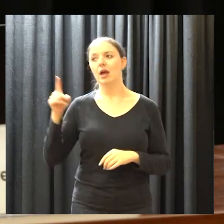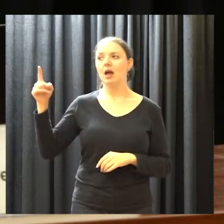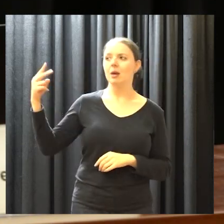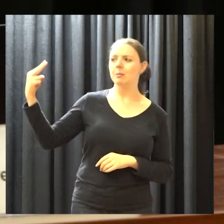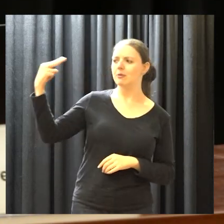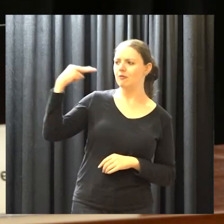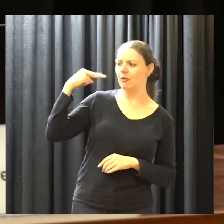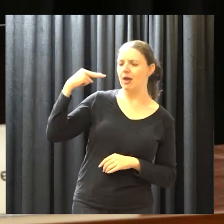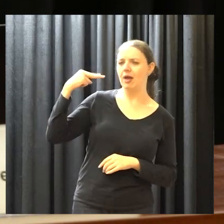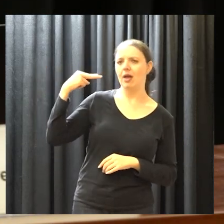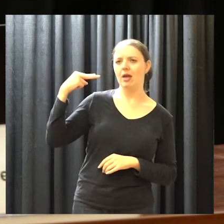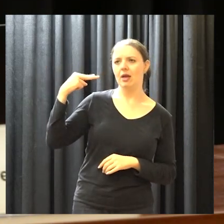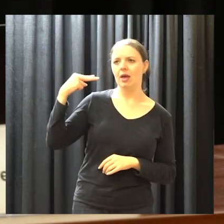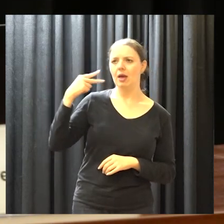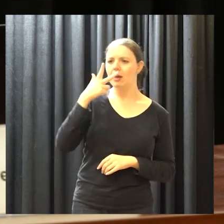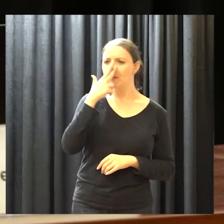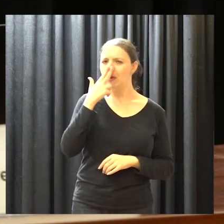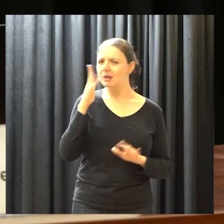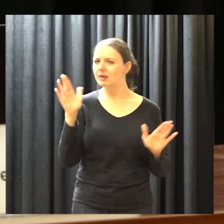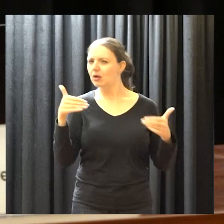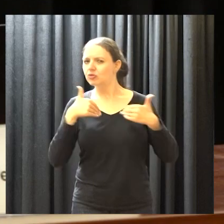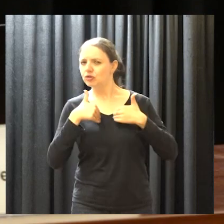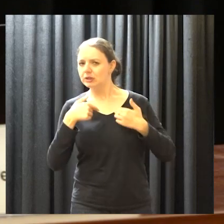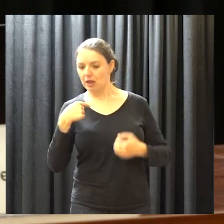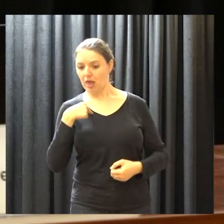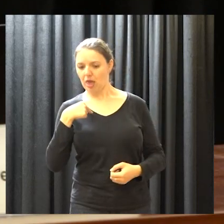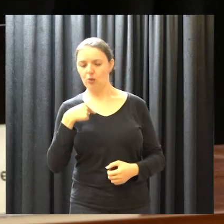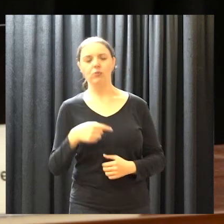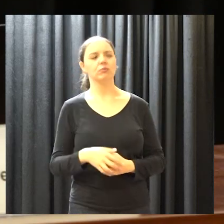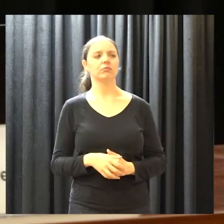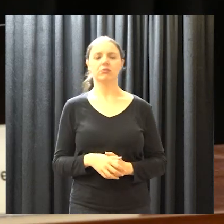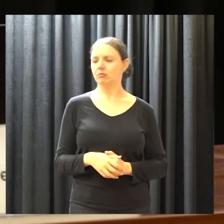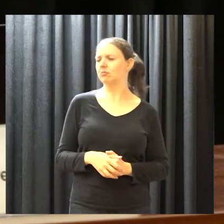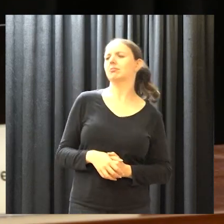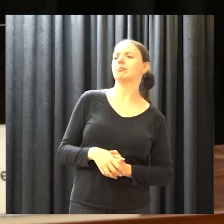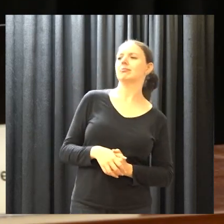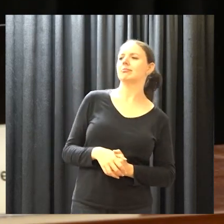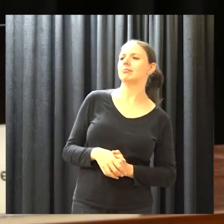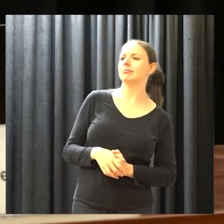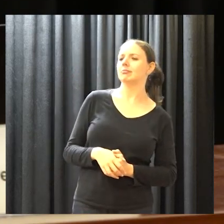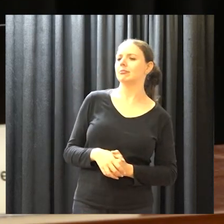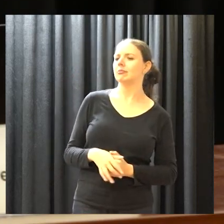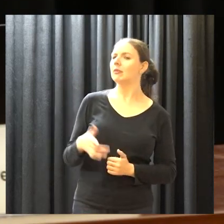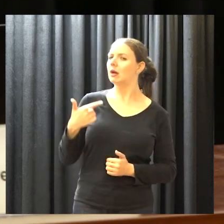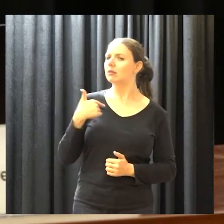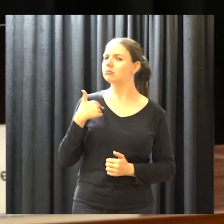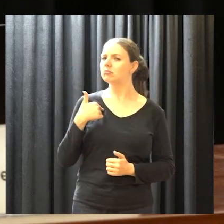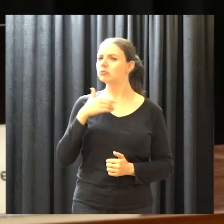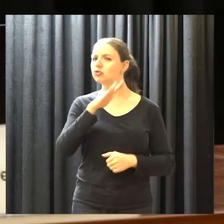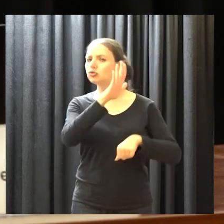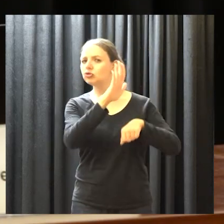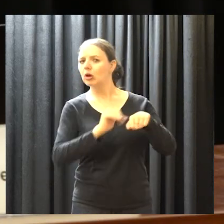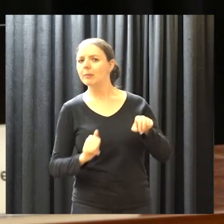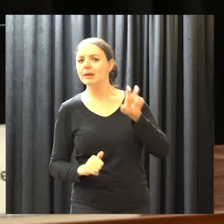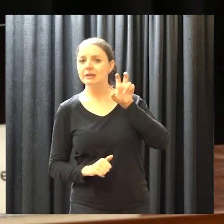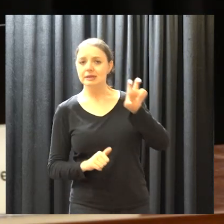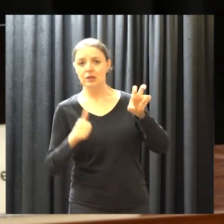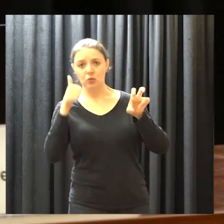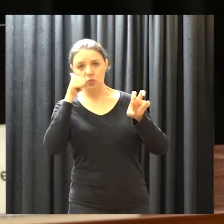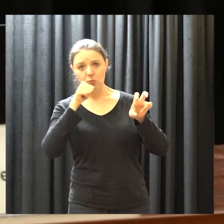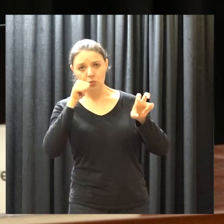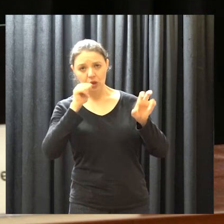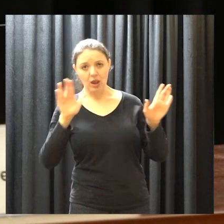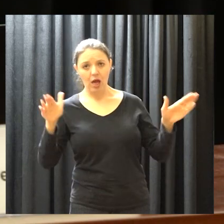me posicionavam como uma mulher autista. Junto a isso, entrevistei 5 mulheres autistas na